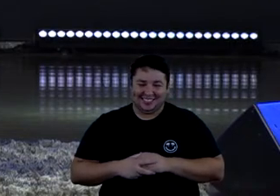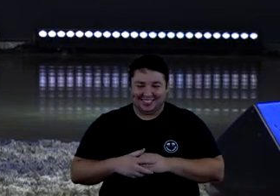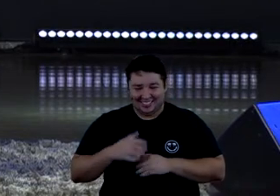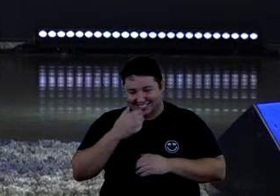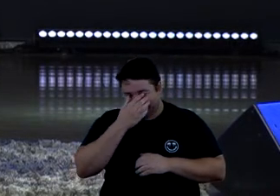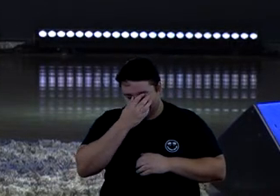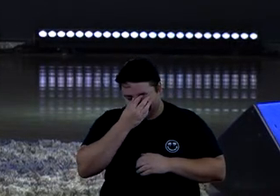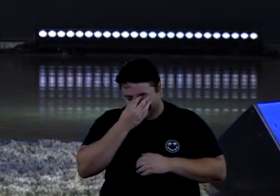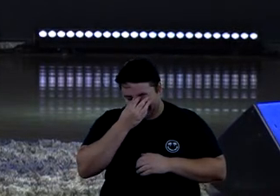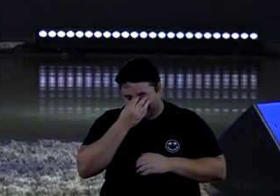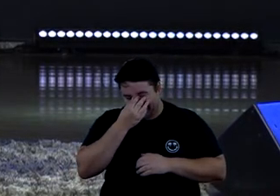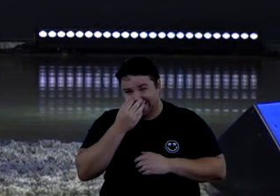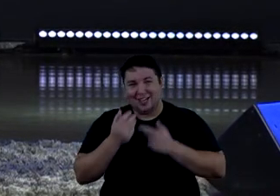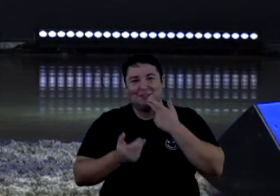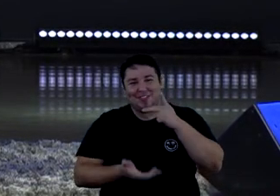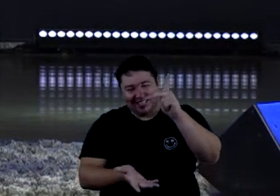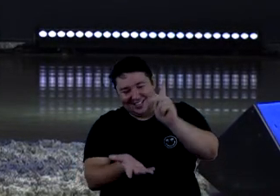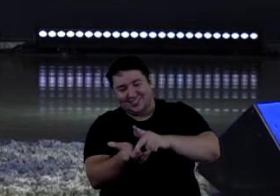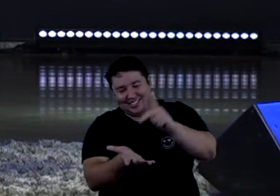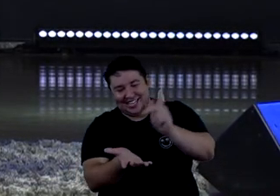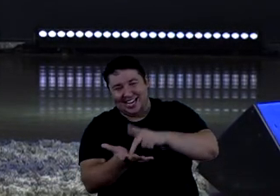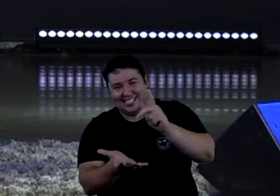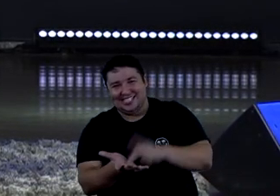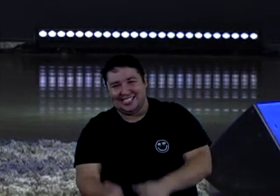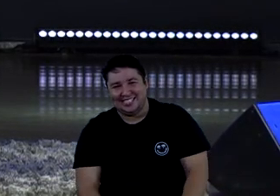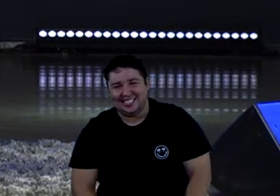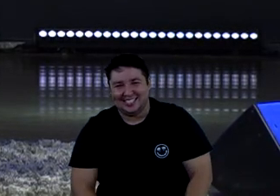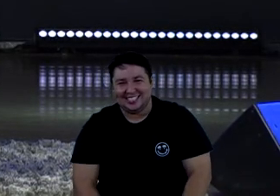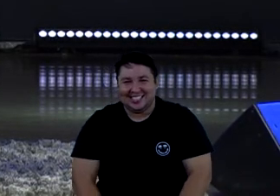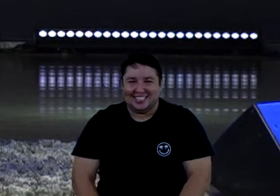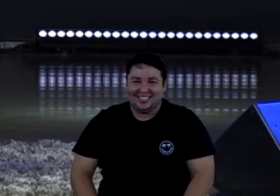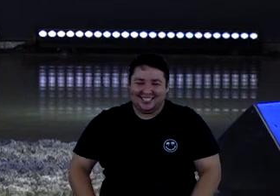Eu falei, cara, é verdade.